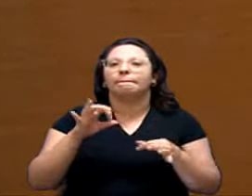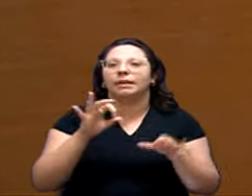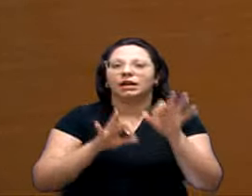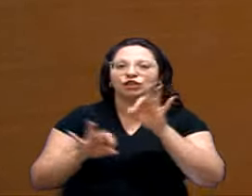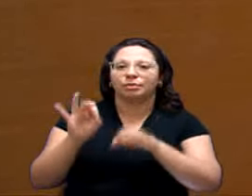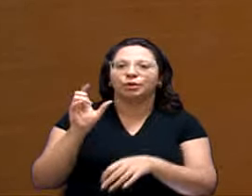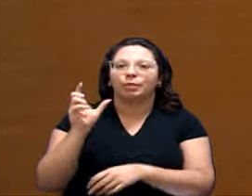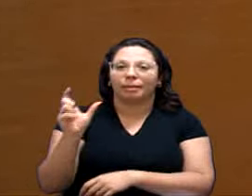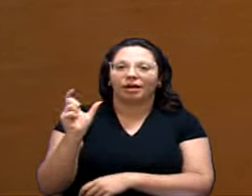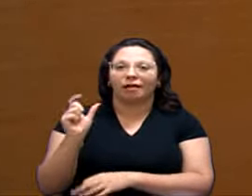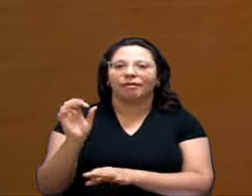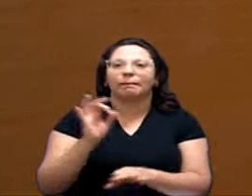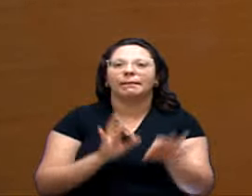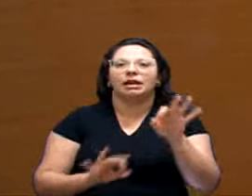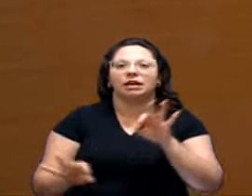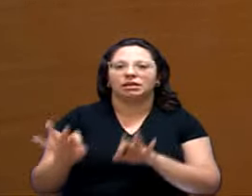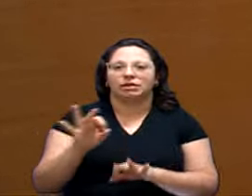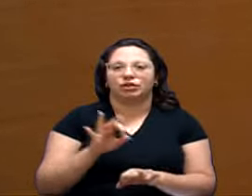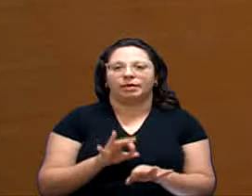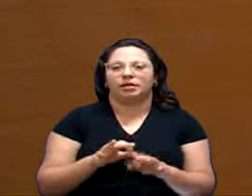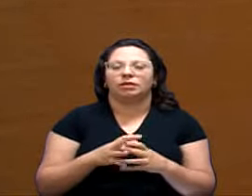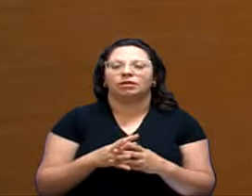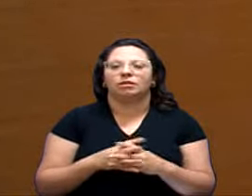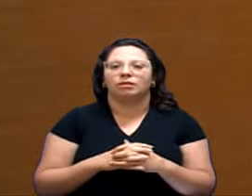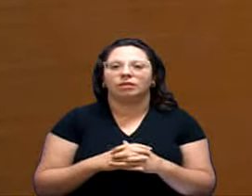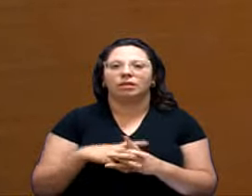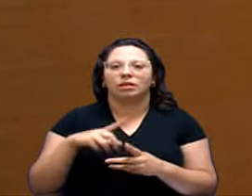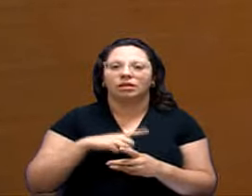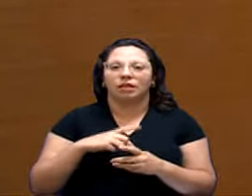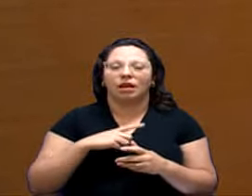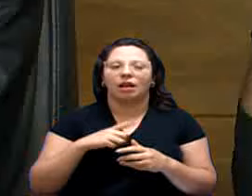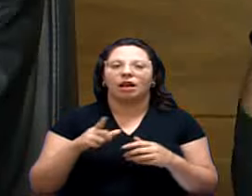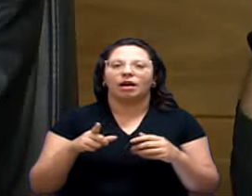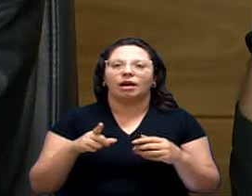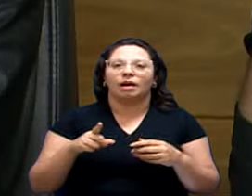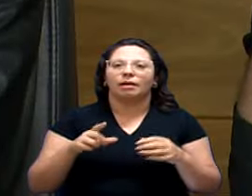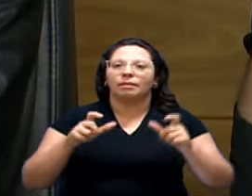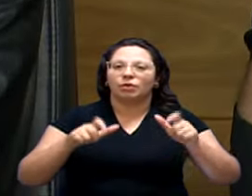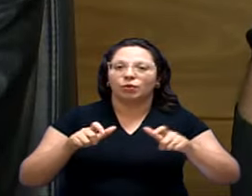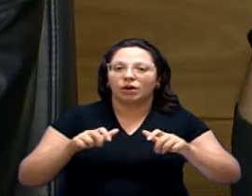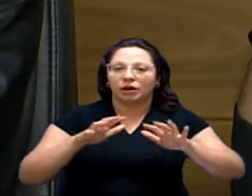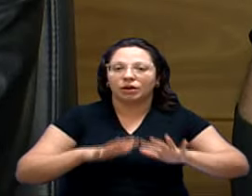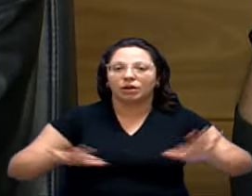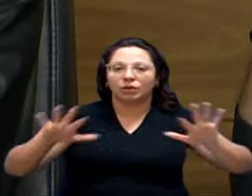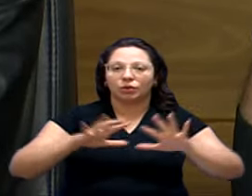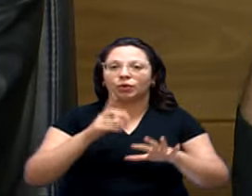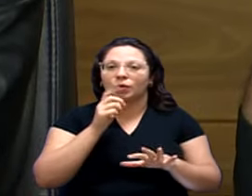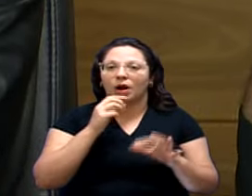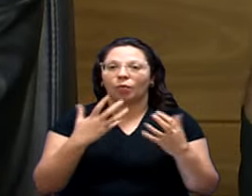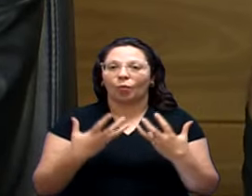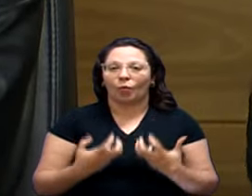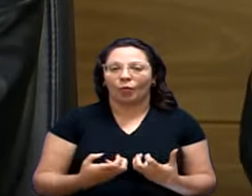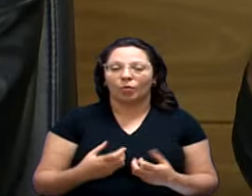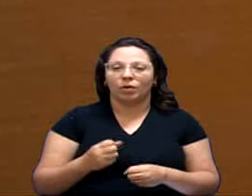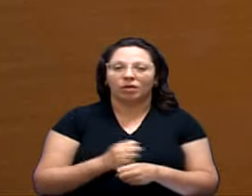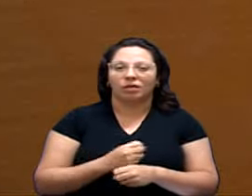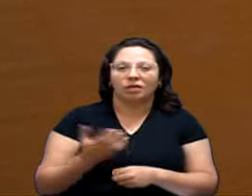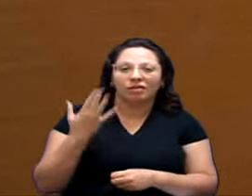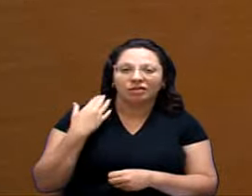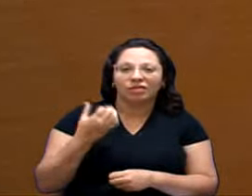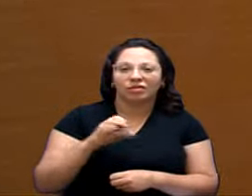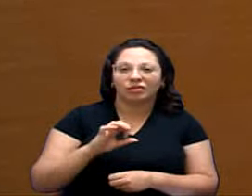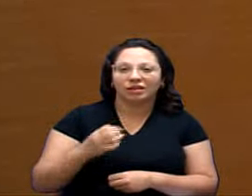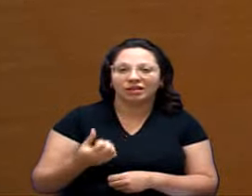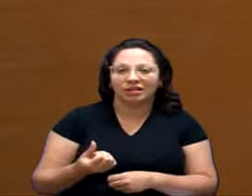no um dos planos eles estão lá tanto macrodrenagem de de 96 tem tudo lá tem